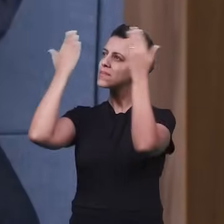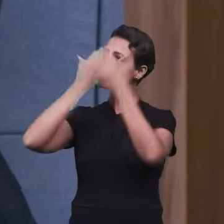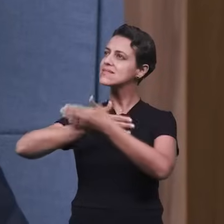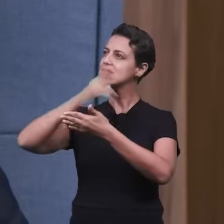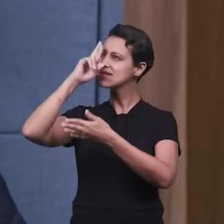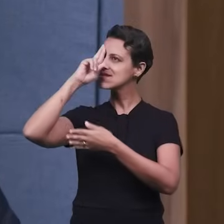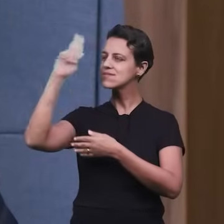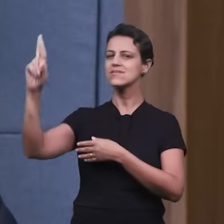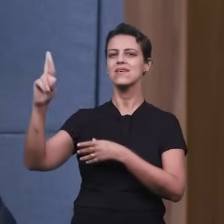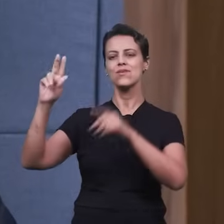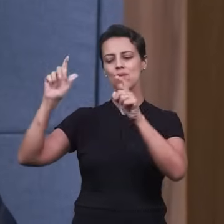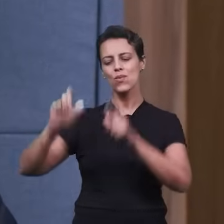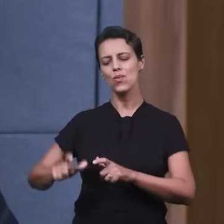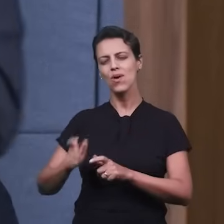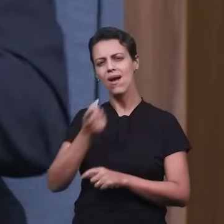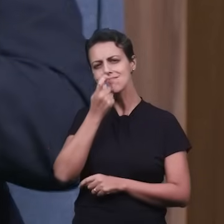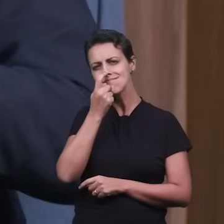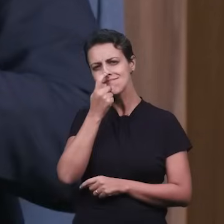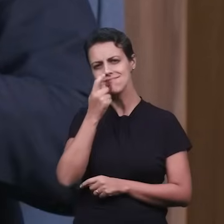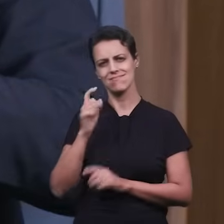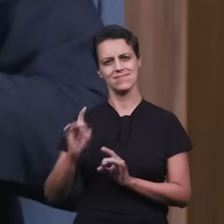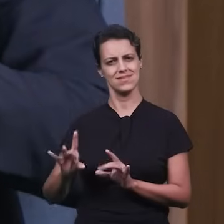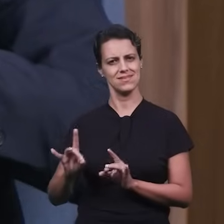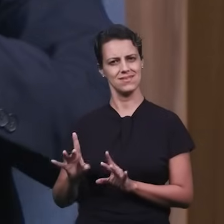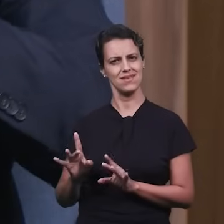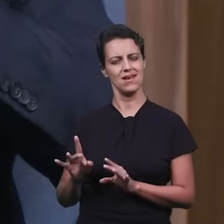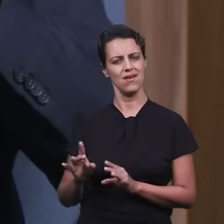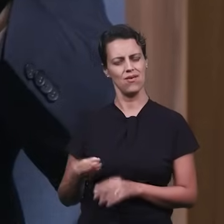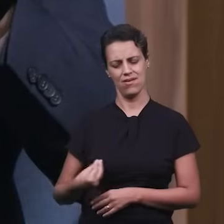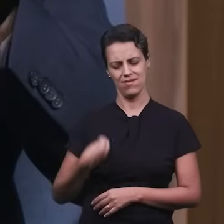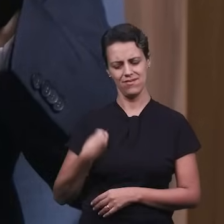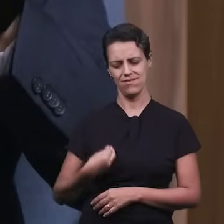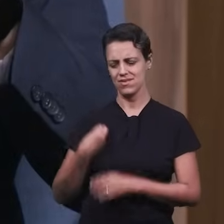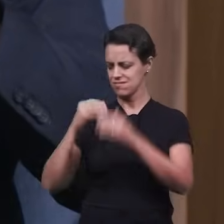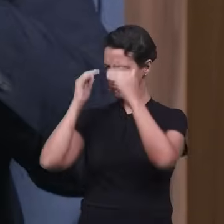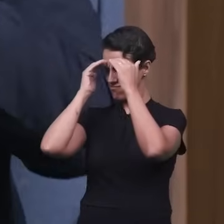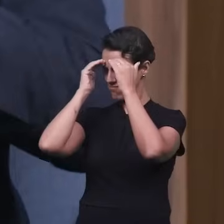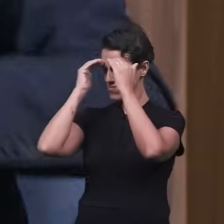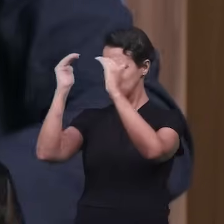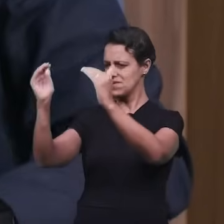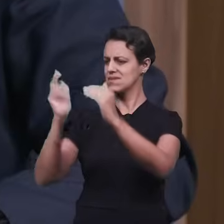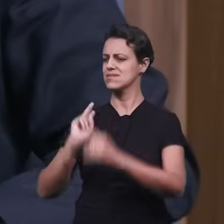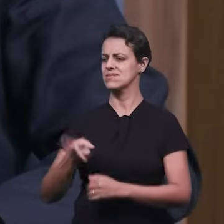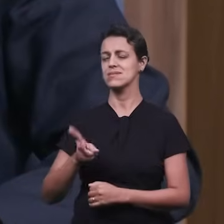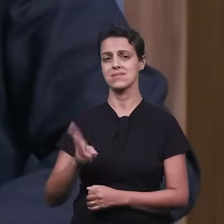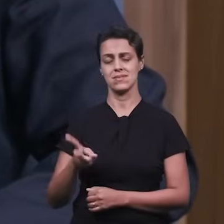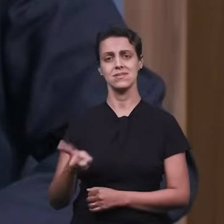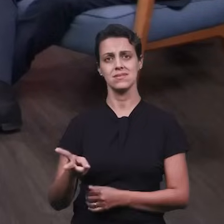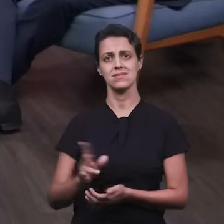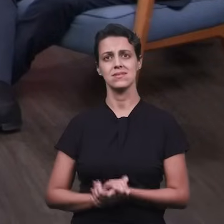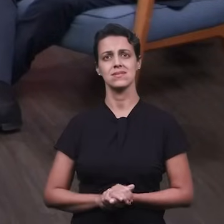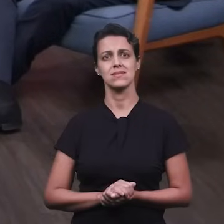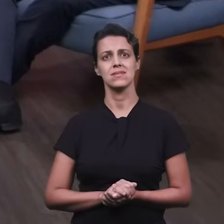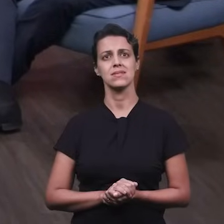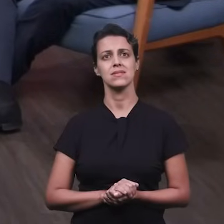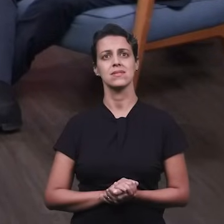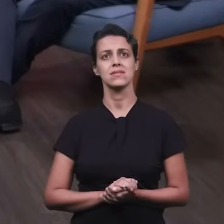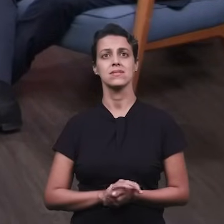na presença, na recâmara e, obviamente, vivendo uma vida de obediência. Glória a